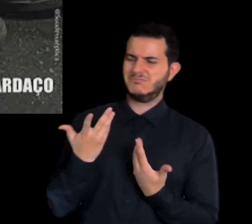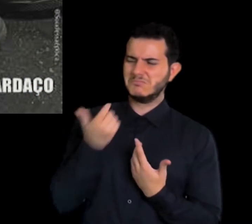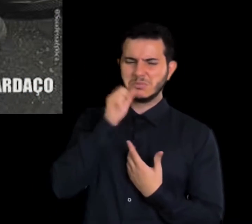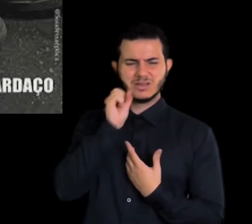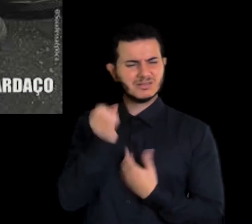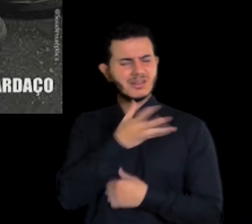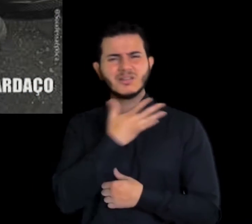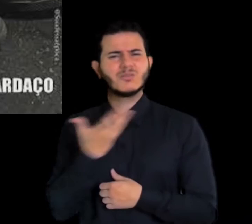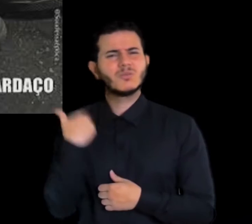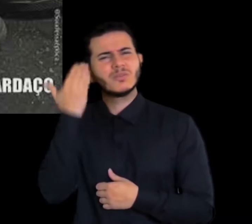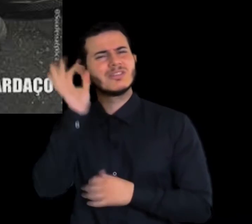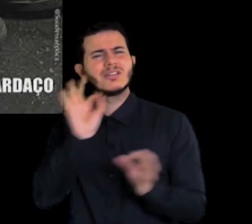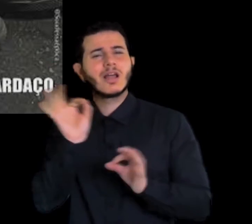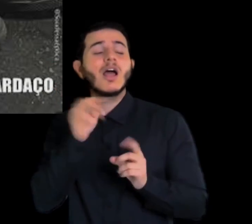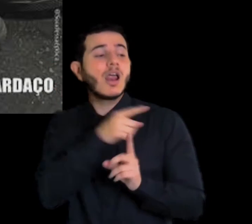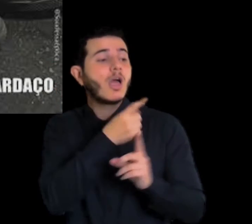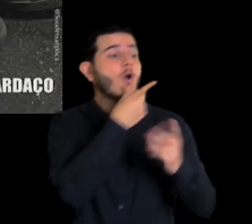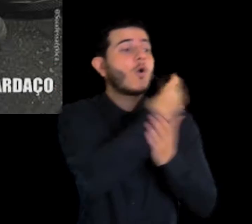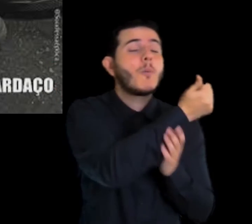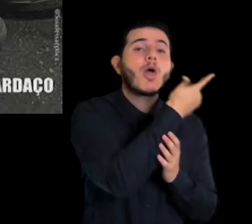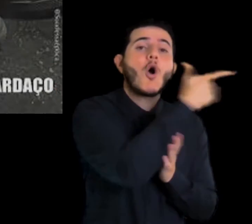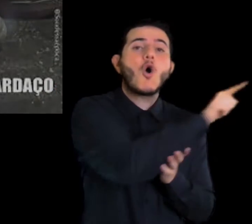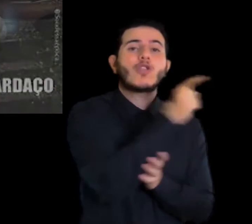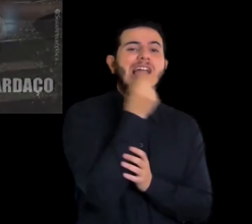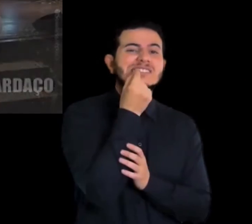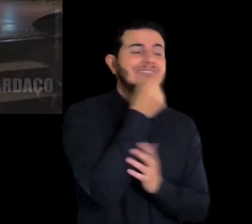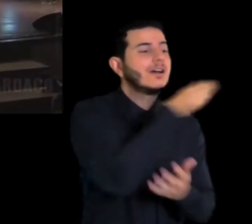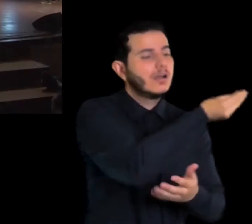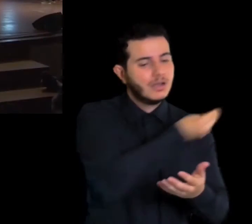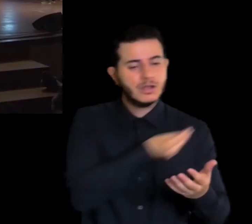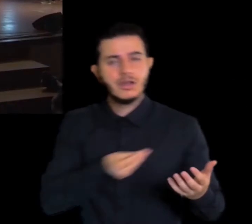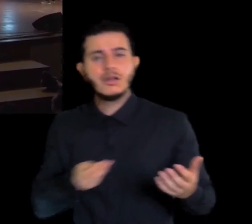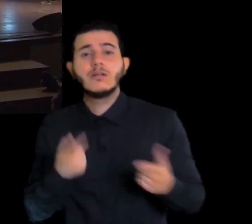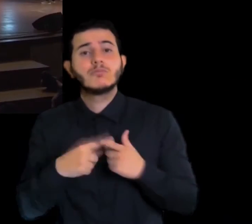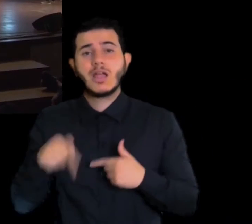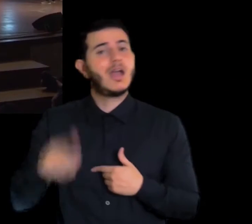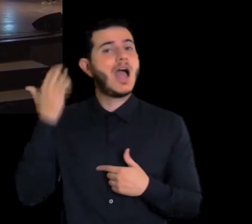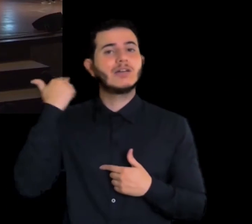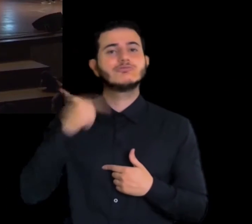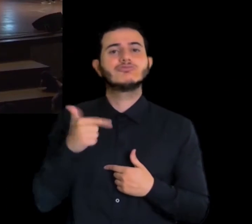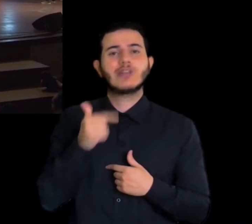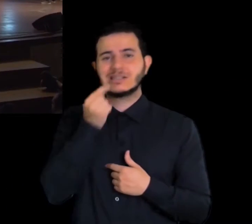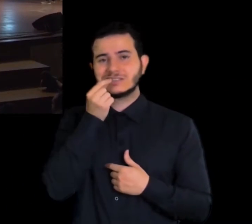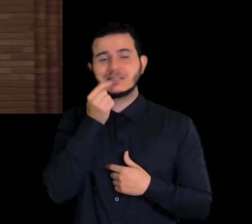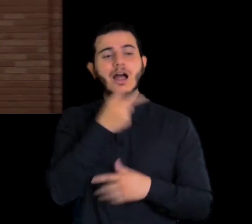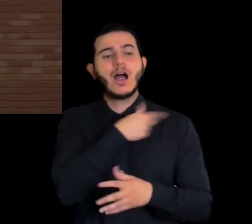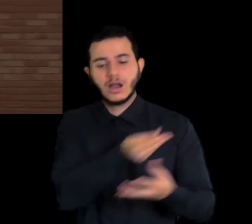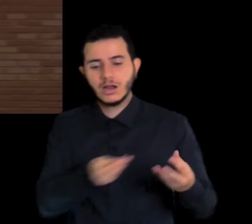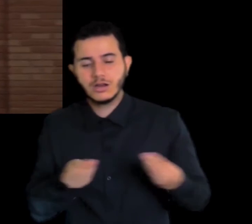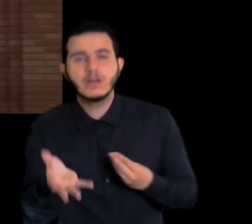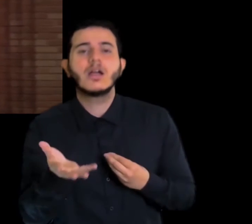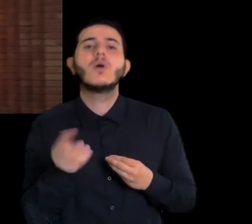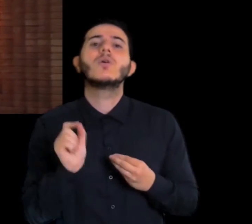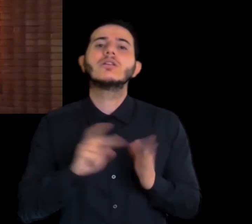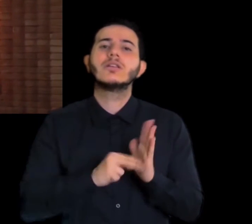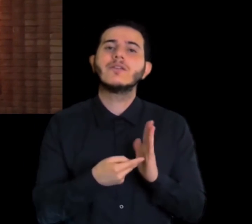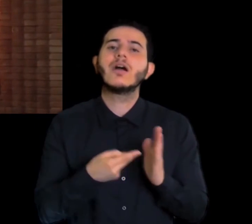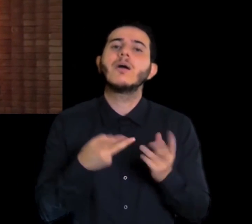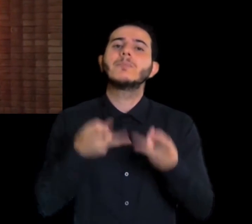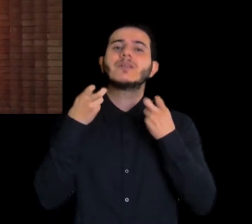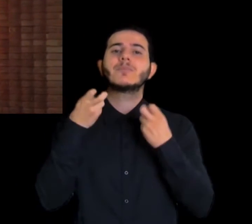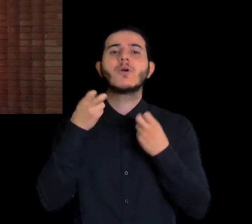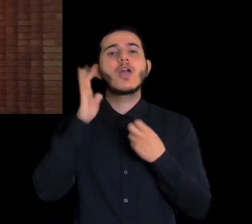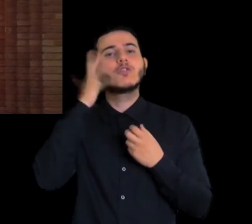que era na esquina, para comprar chiclete, para vender para aquele cliente, para dar o recado de que ali a gente solucionava as coisas. A gente estava